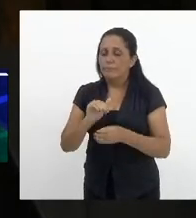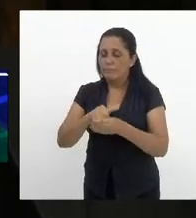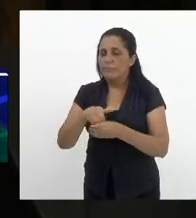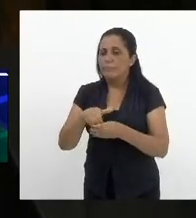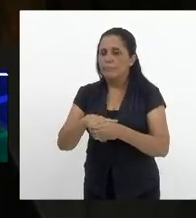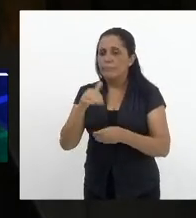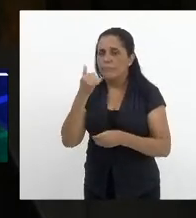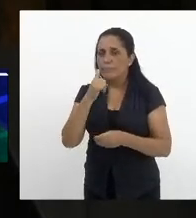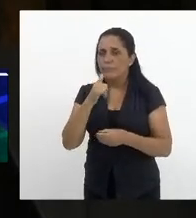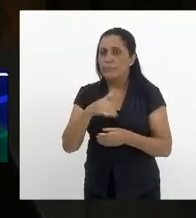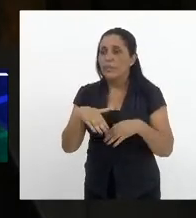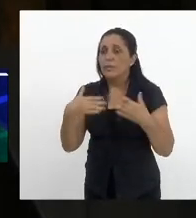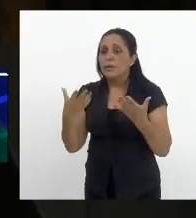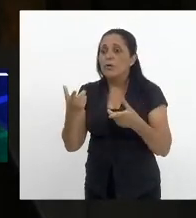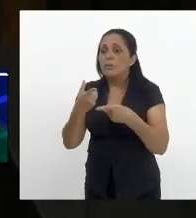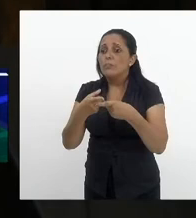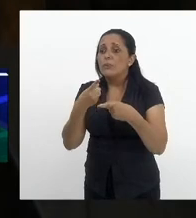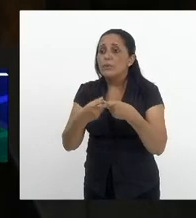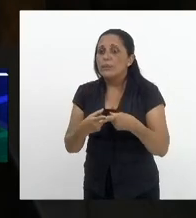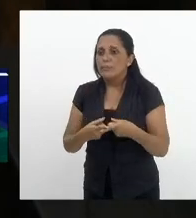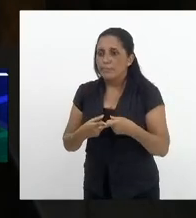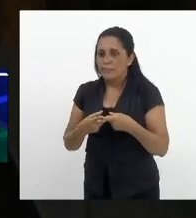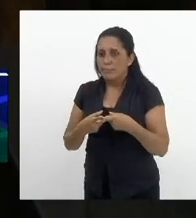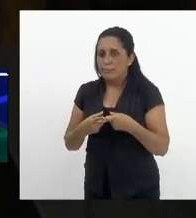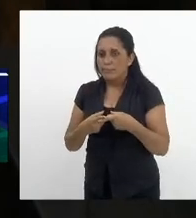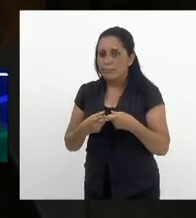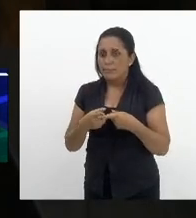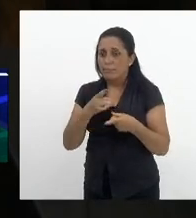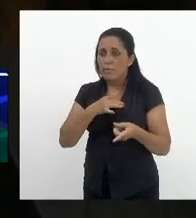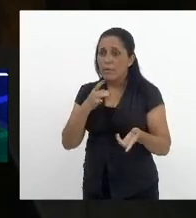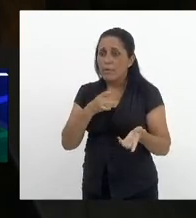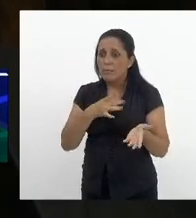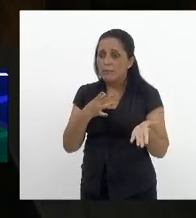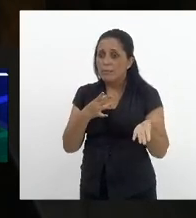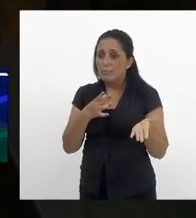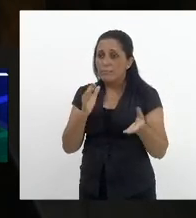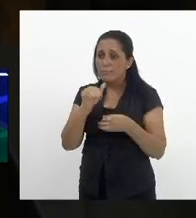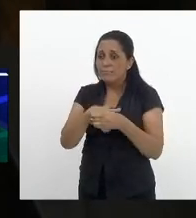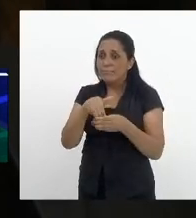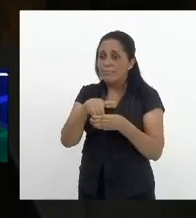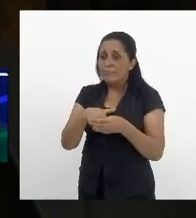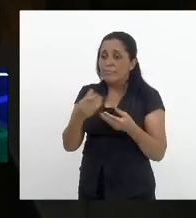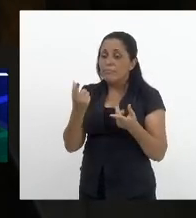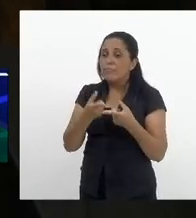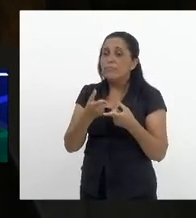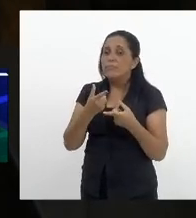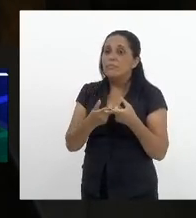pelas urnas eletrônicas. Então, por que ter medo das urnas?